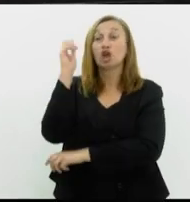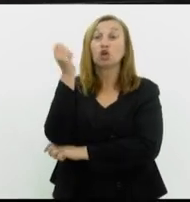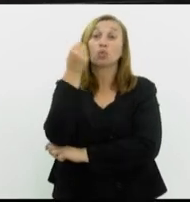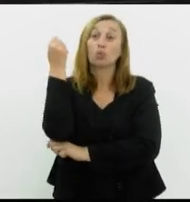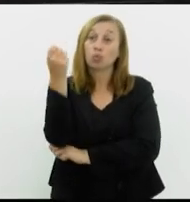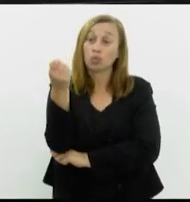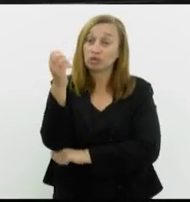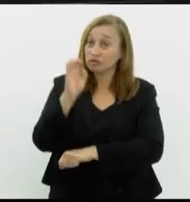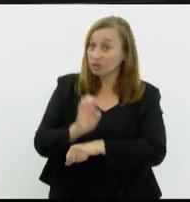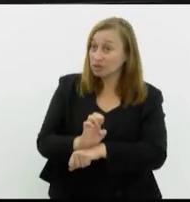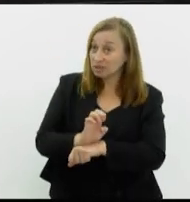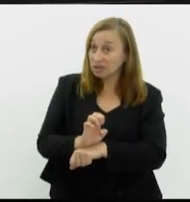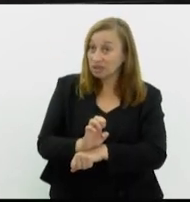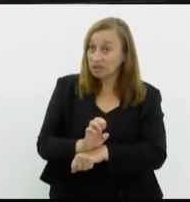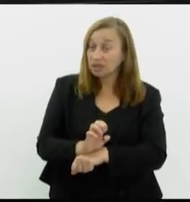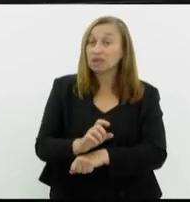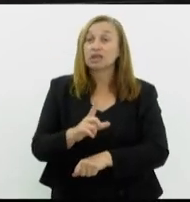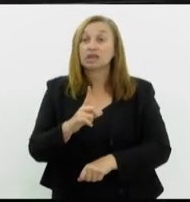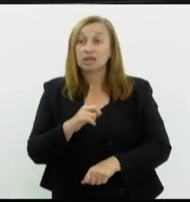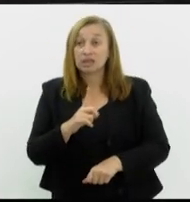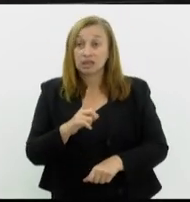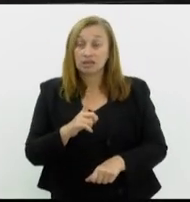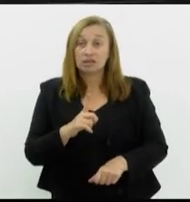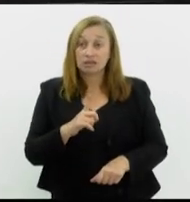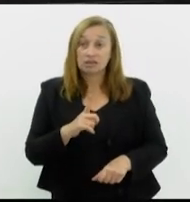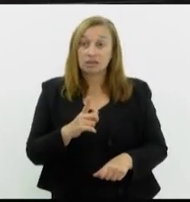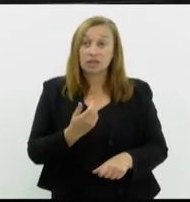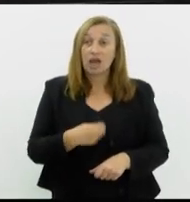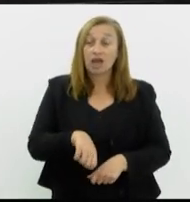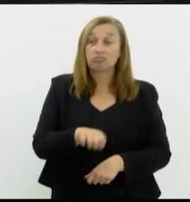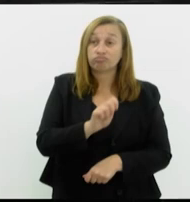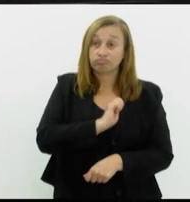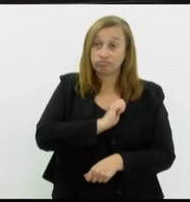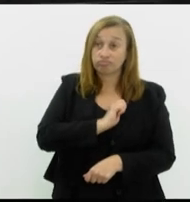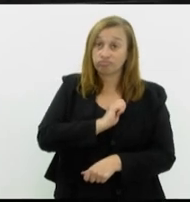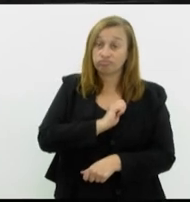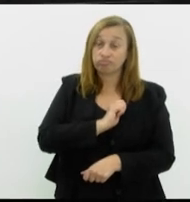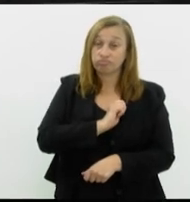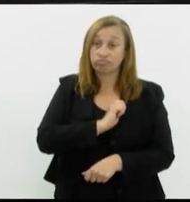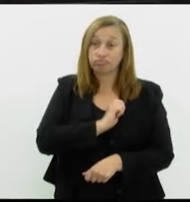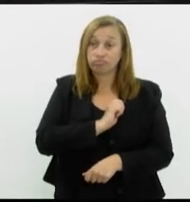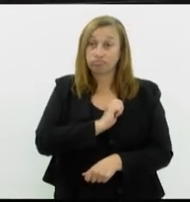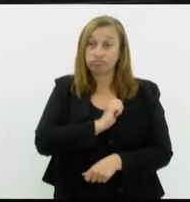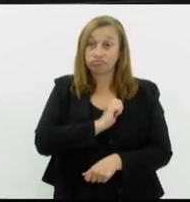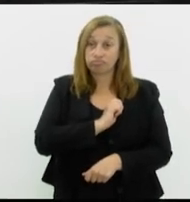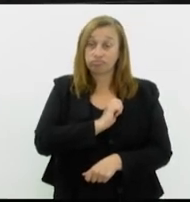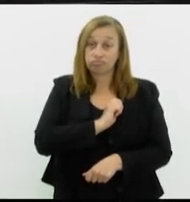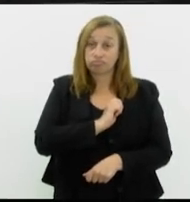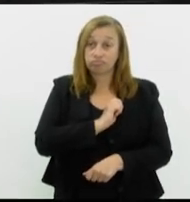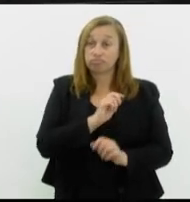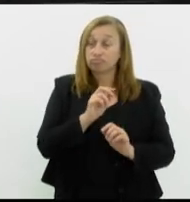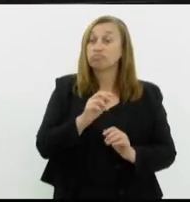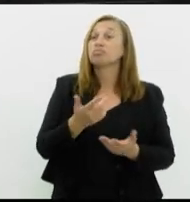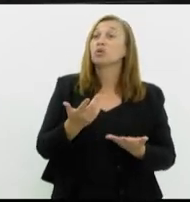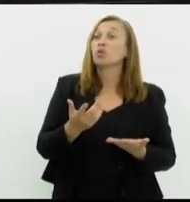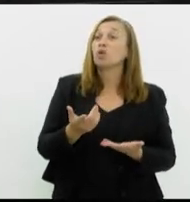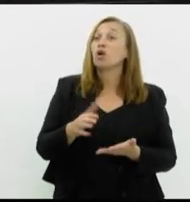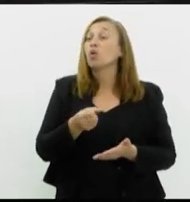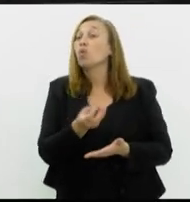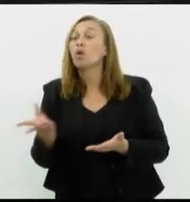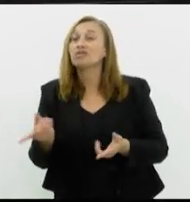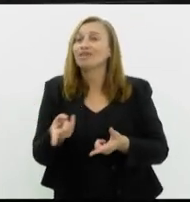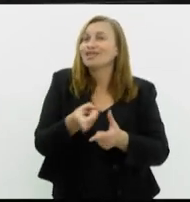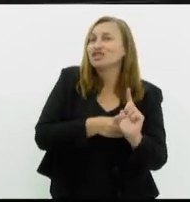Sul, que está em regime de recuperação fiscal, quanto à sua dívida,